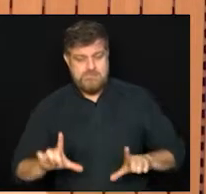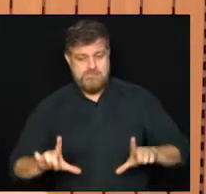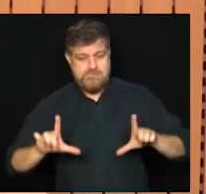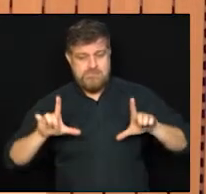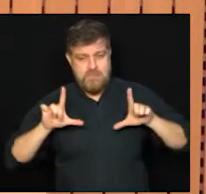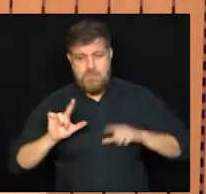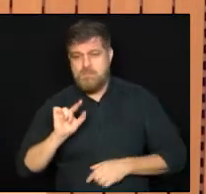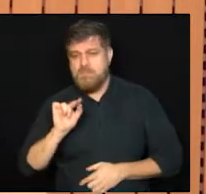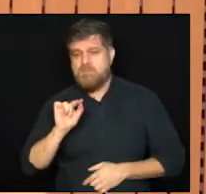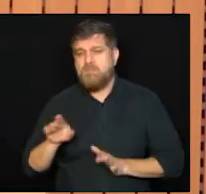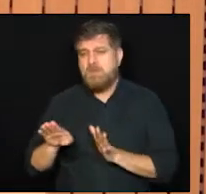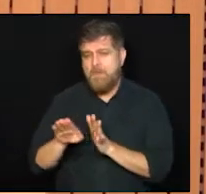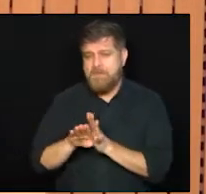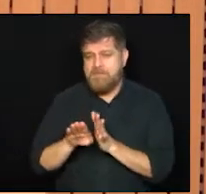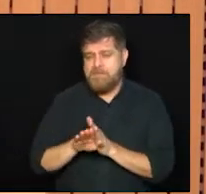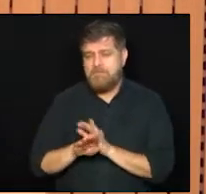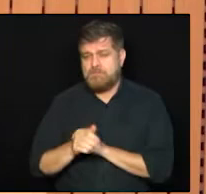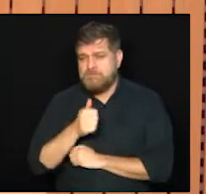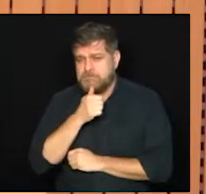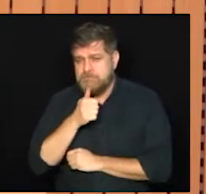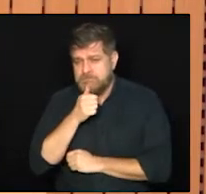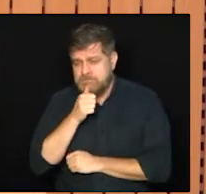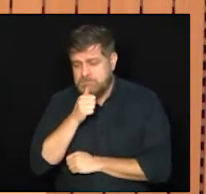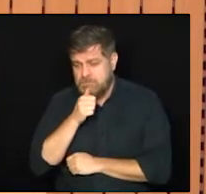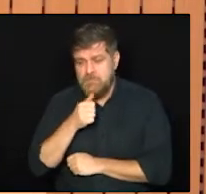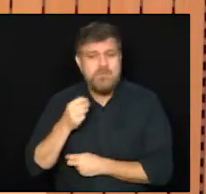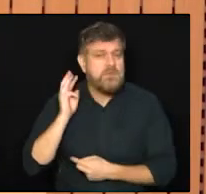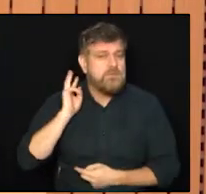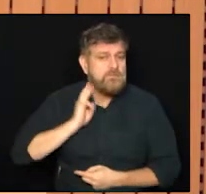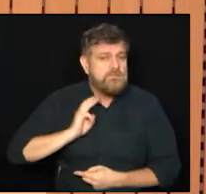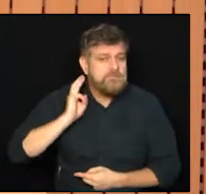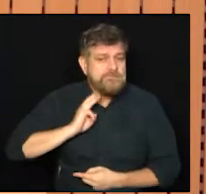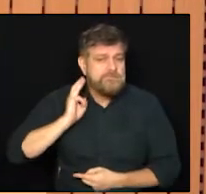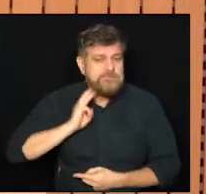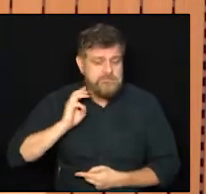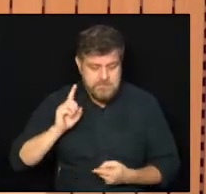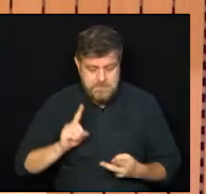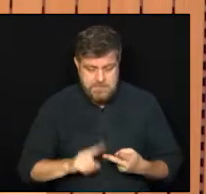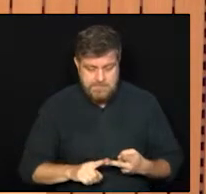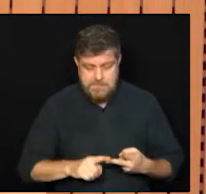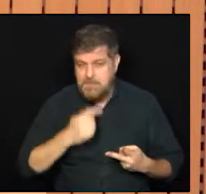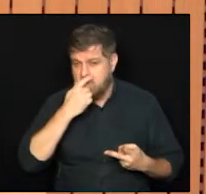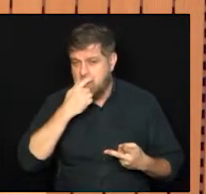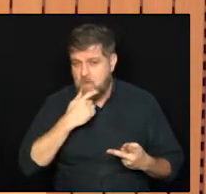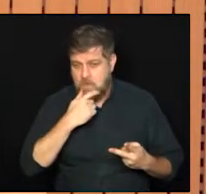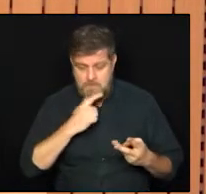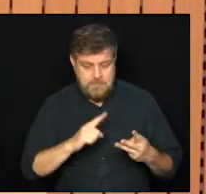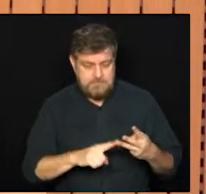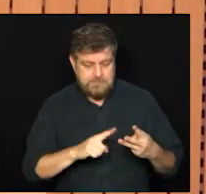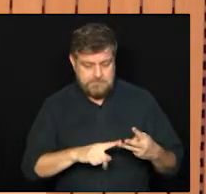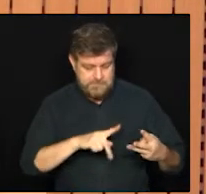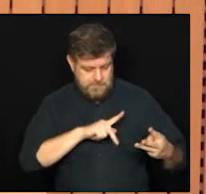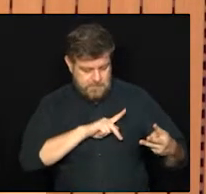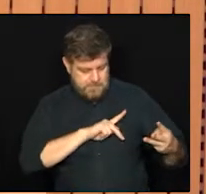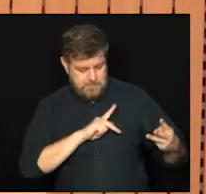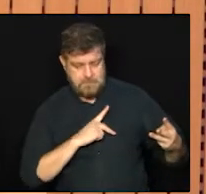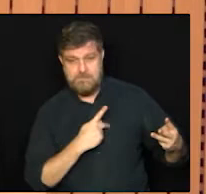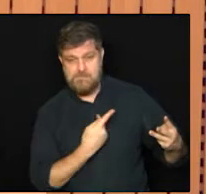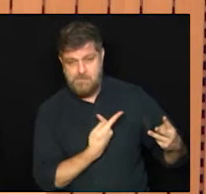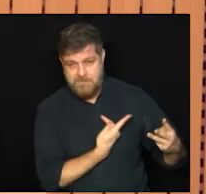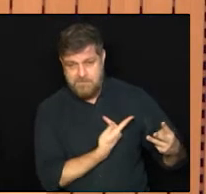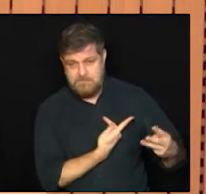breve os vereadores Cecílio Santos, vereador Marrom Cunha e vereador Paulo Haddad.